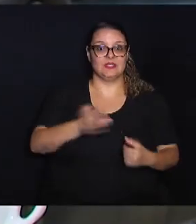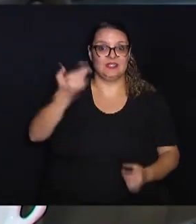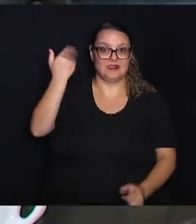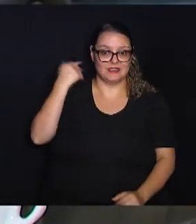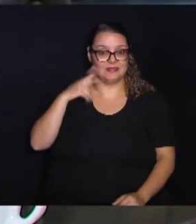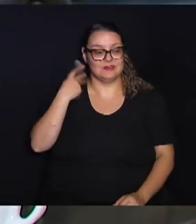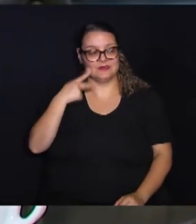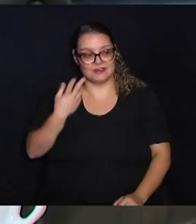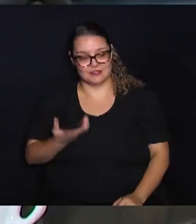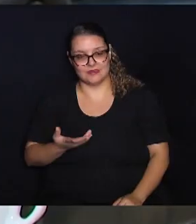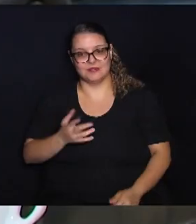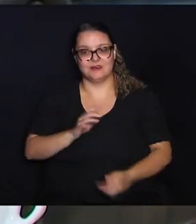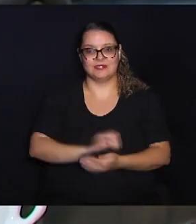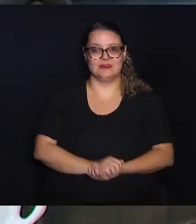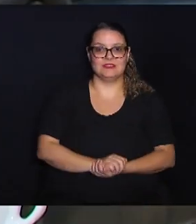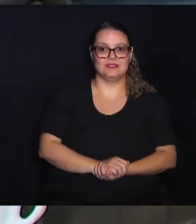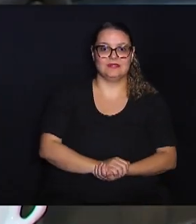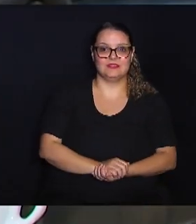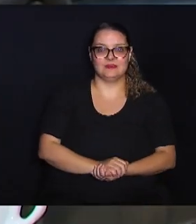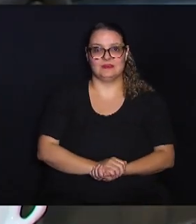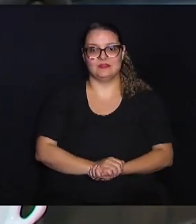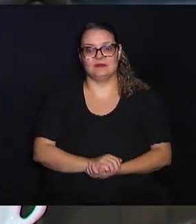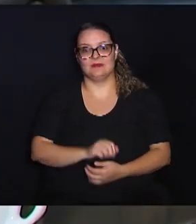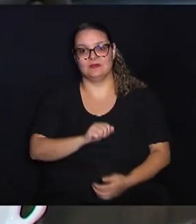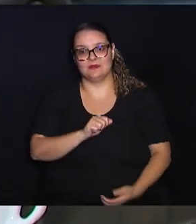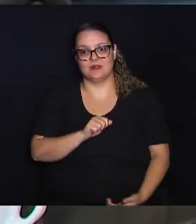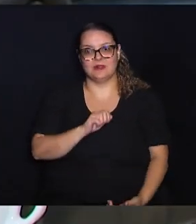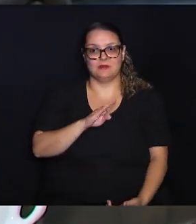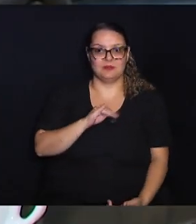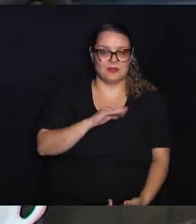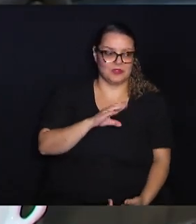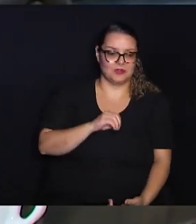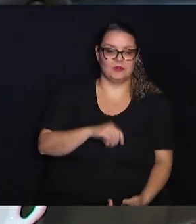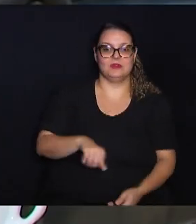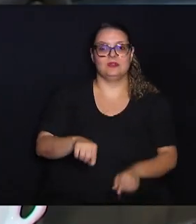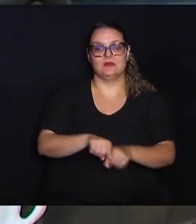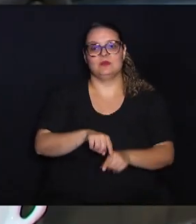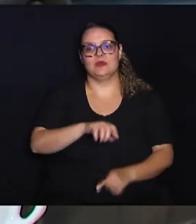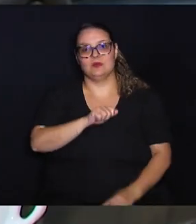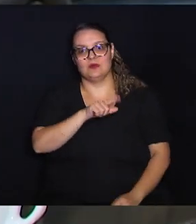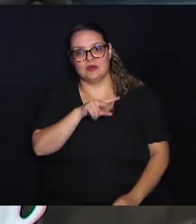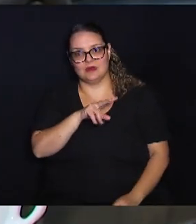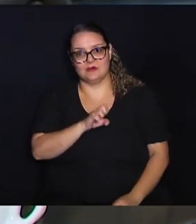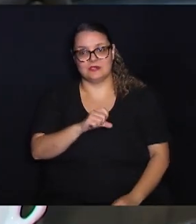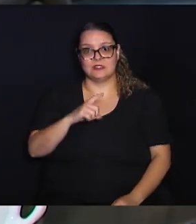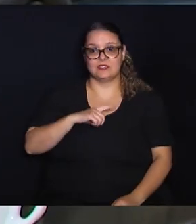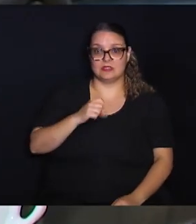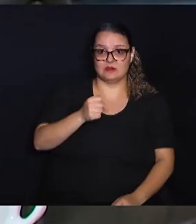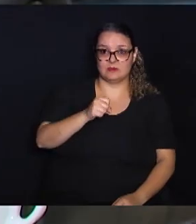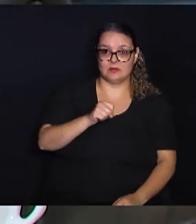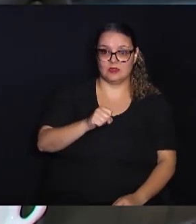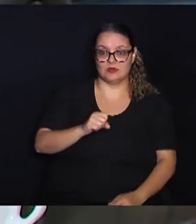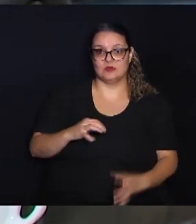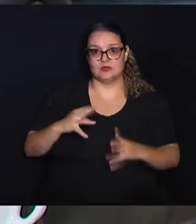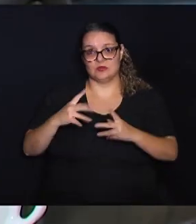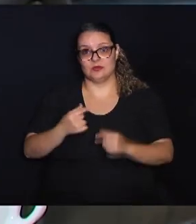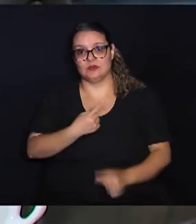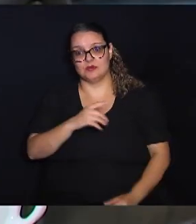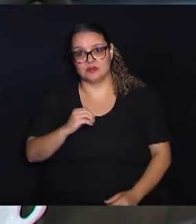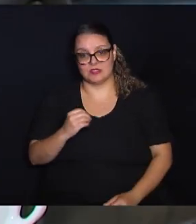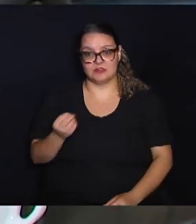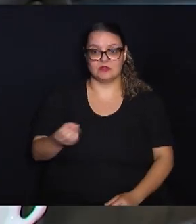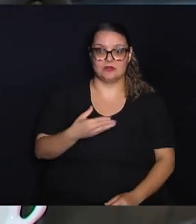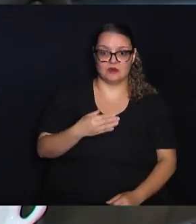vereadores, né? O Iabico e o Roberto Alves. Mas nós temos 8, na verdade, dos 10 novos vereadores